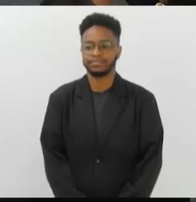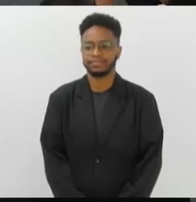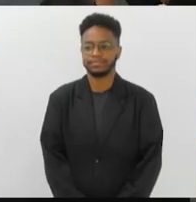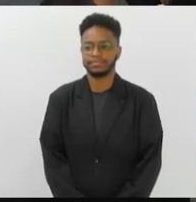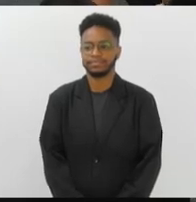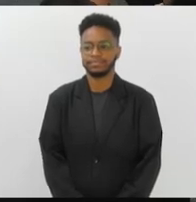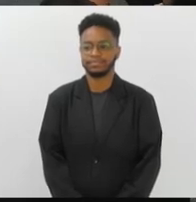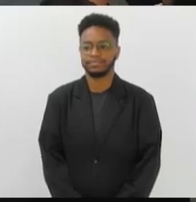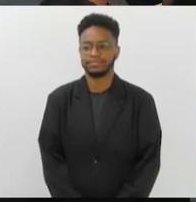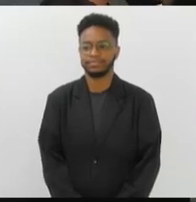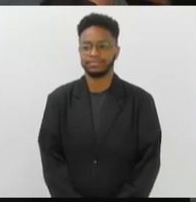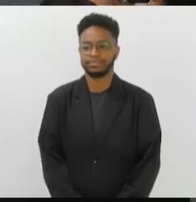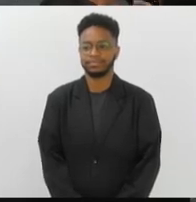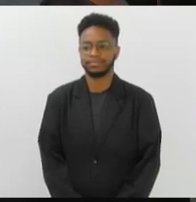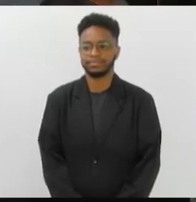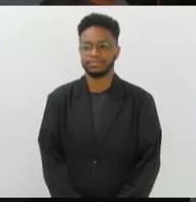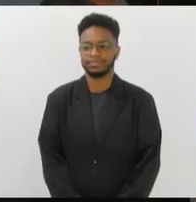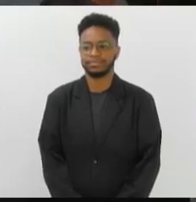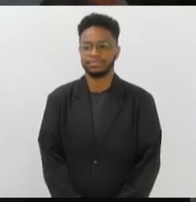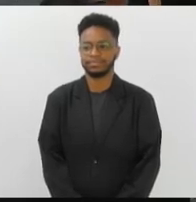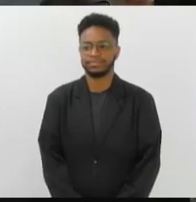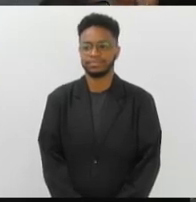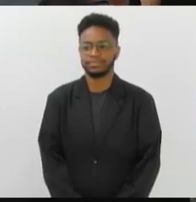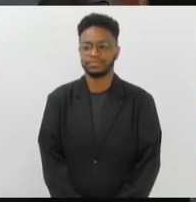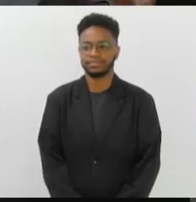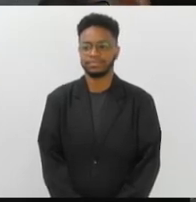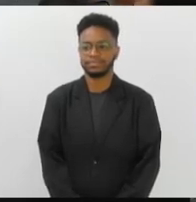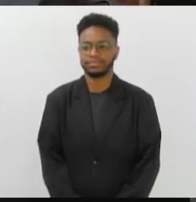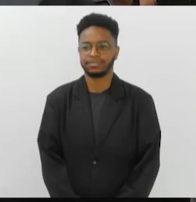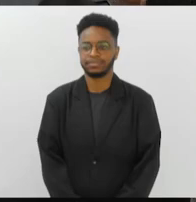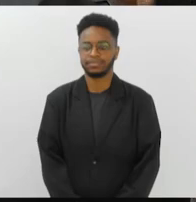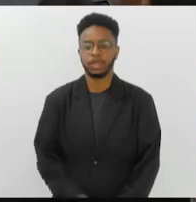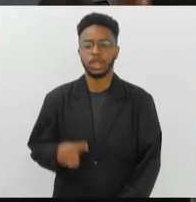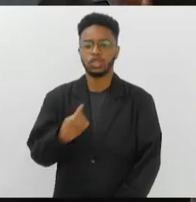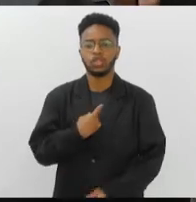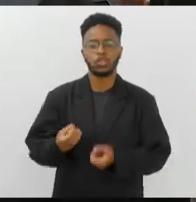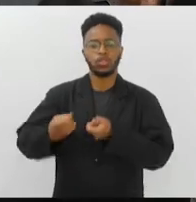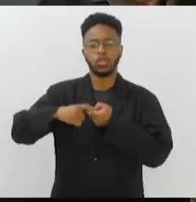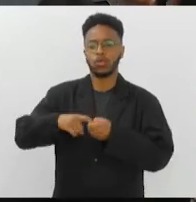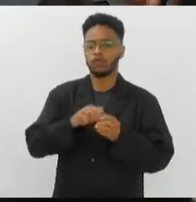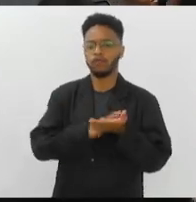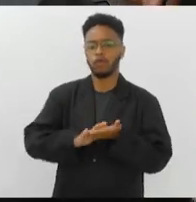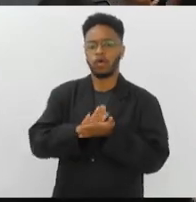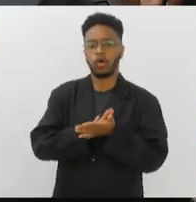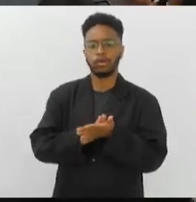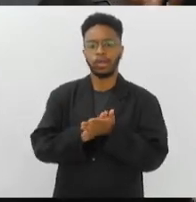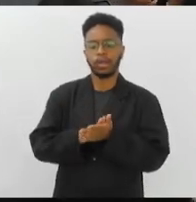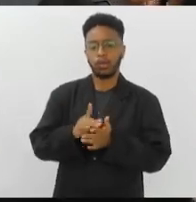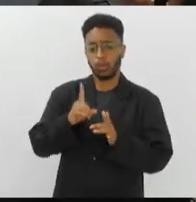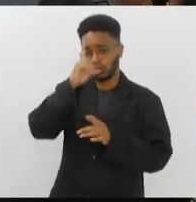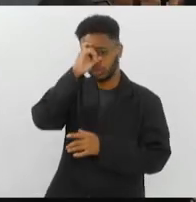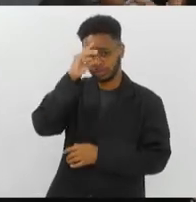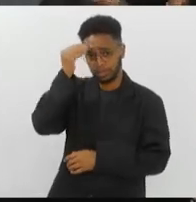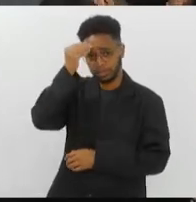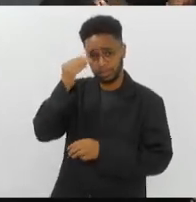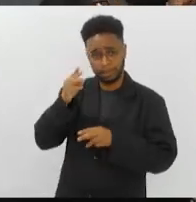Passa atrás, manicômio nunca mais. Nenhum passa atrás, manicômio nunca mais.